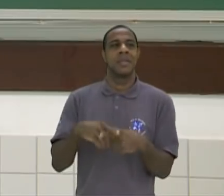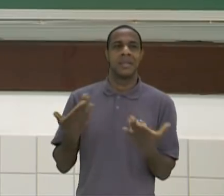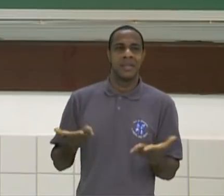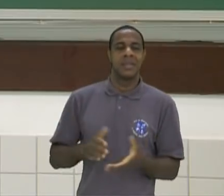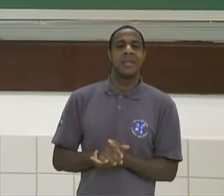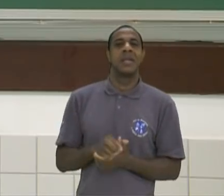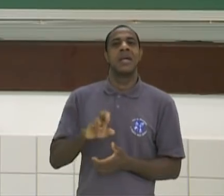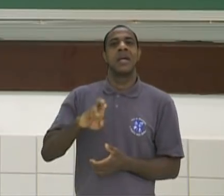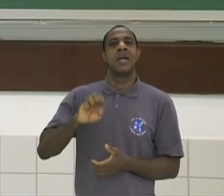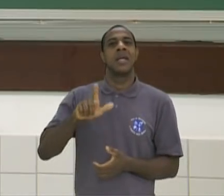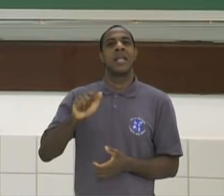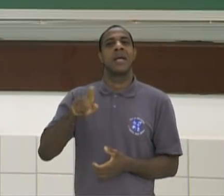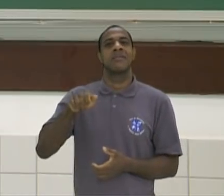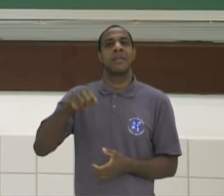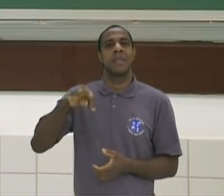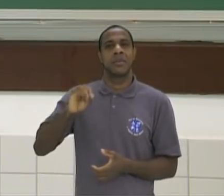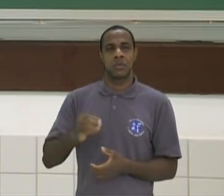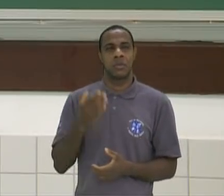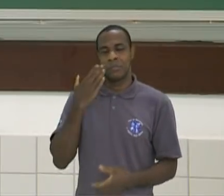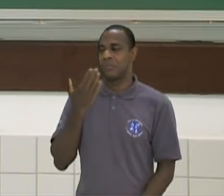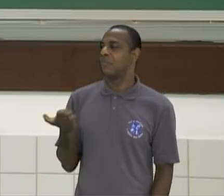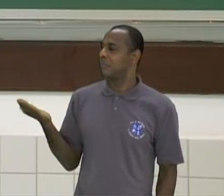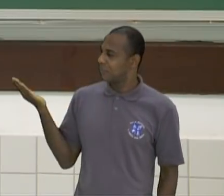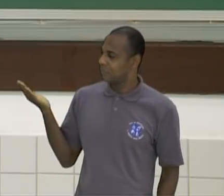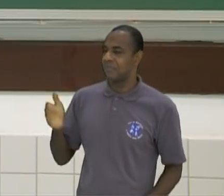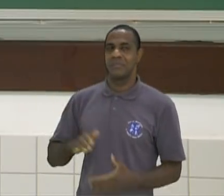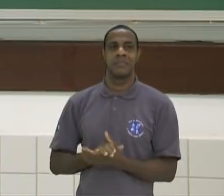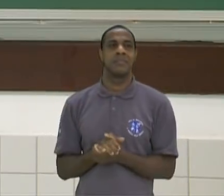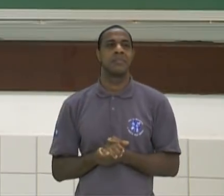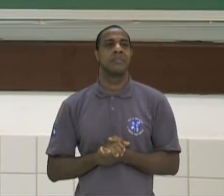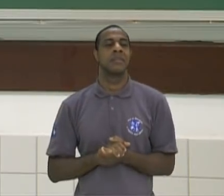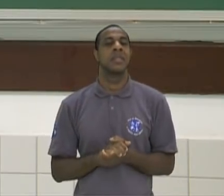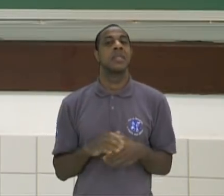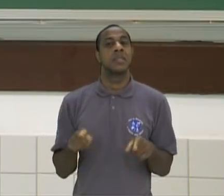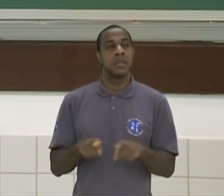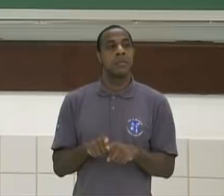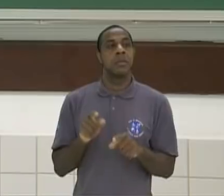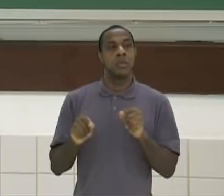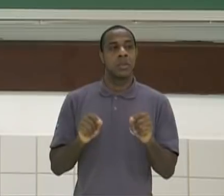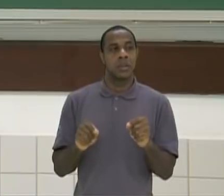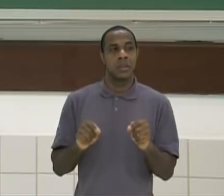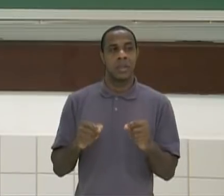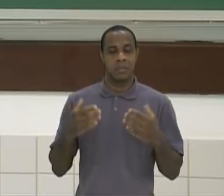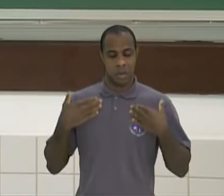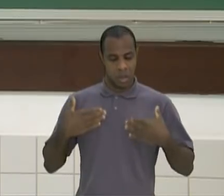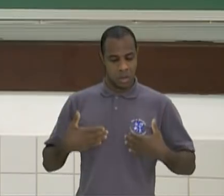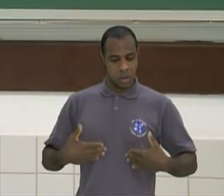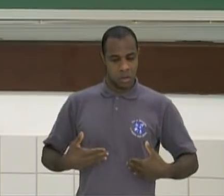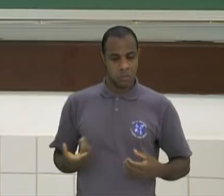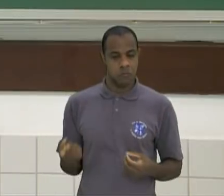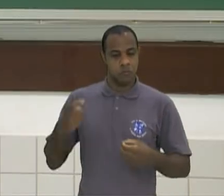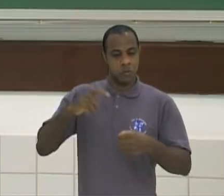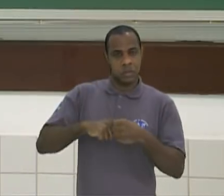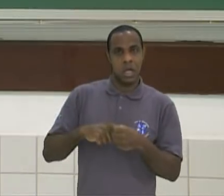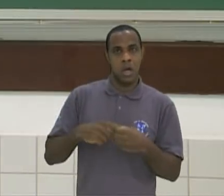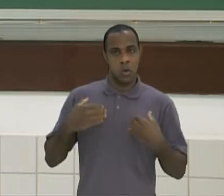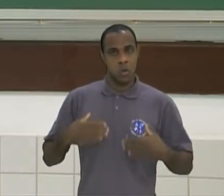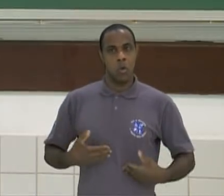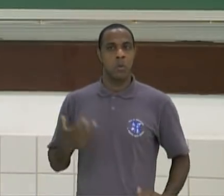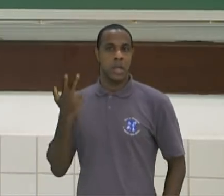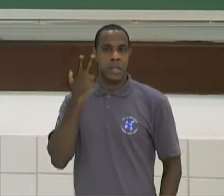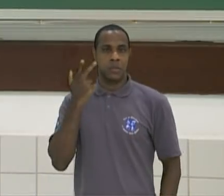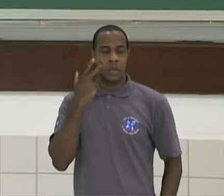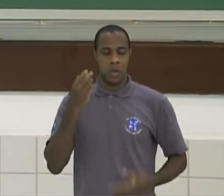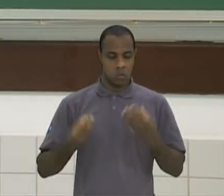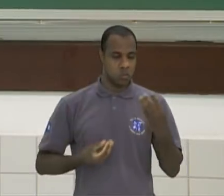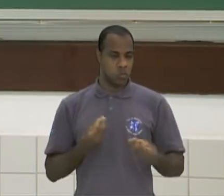dentro da antiginástica para chegar ao objetivo, né? Que é resgatar o corpo da sua forma natural. Então, temos